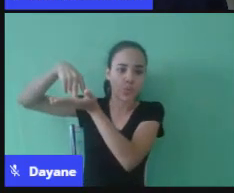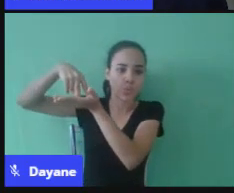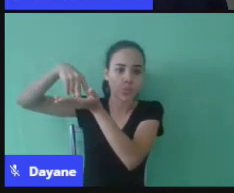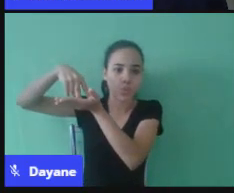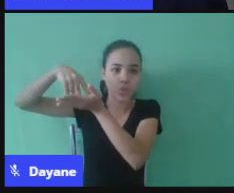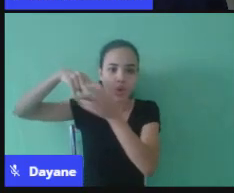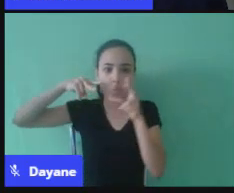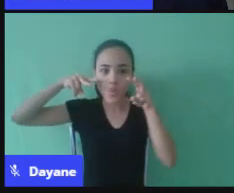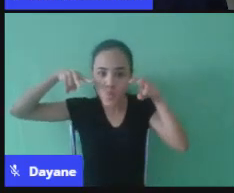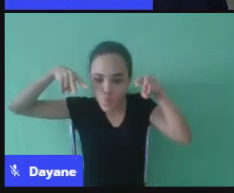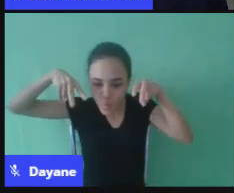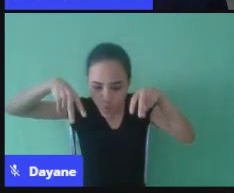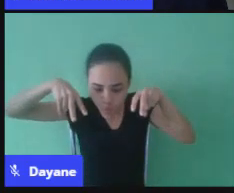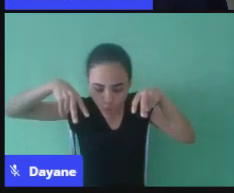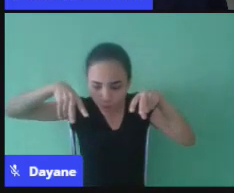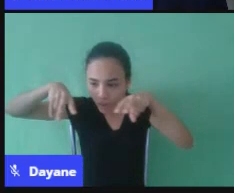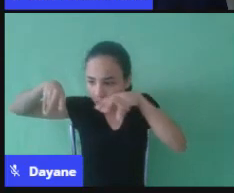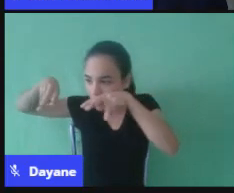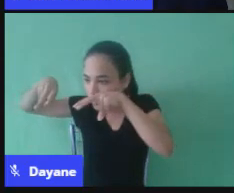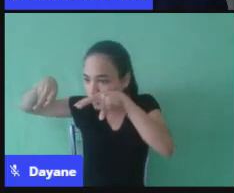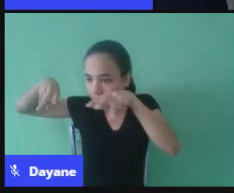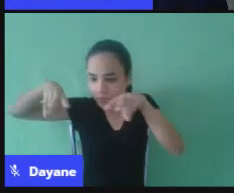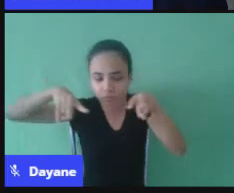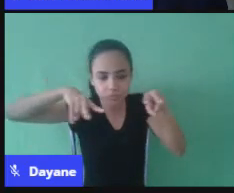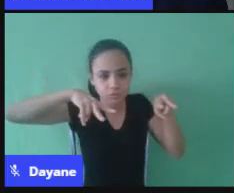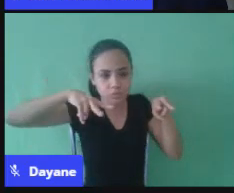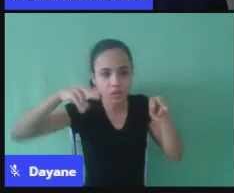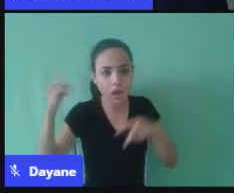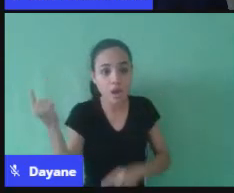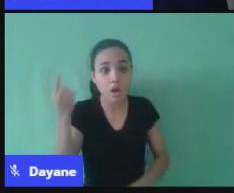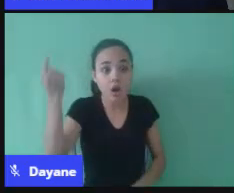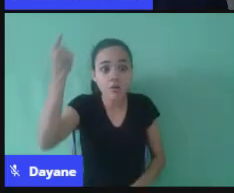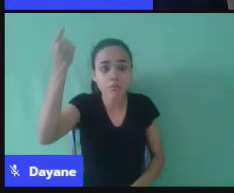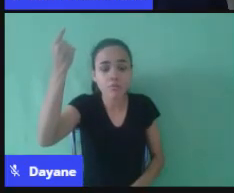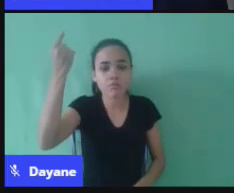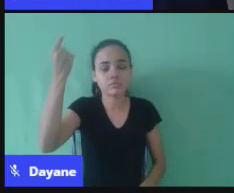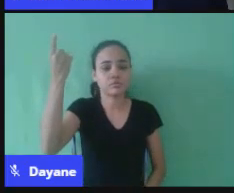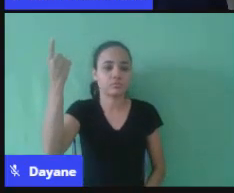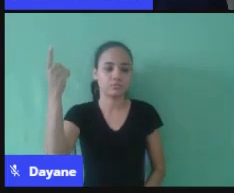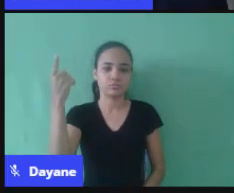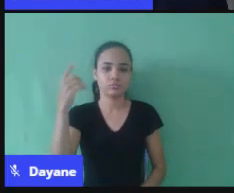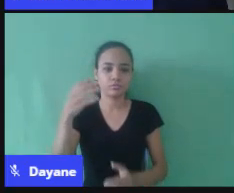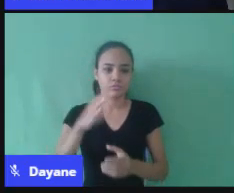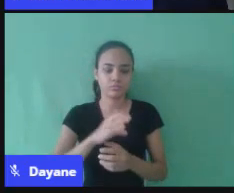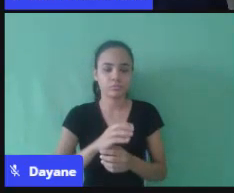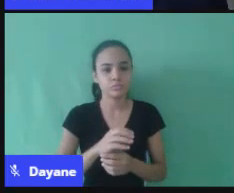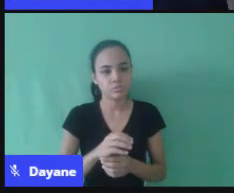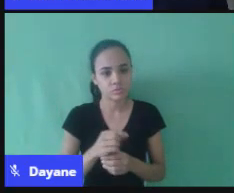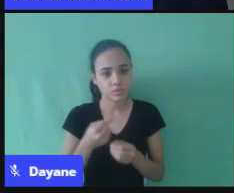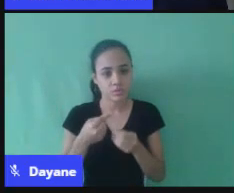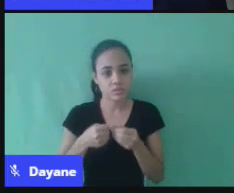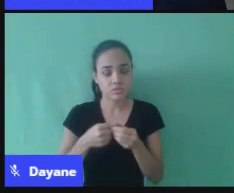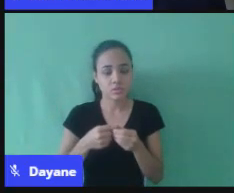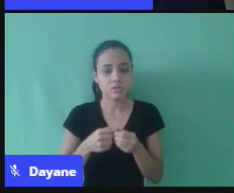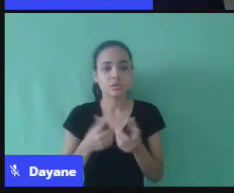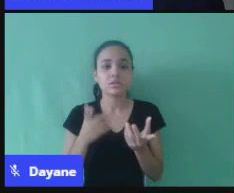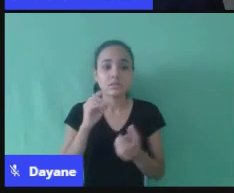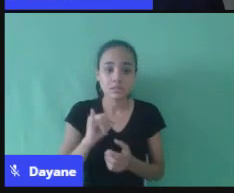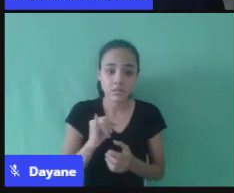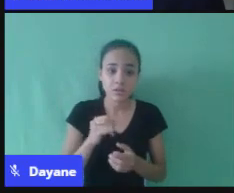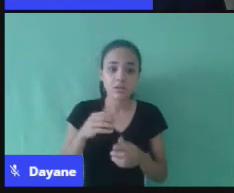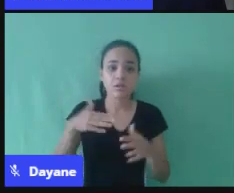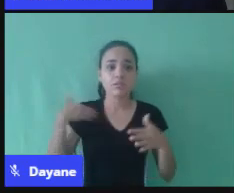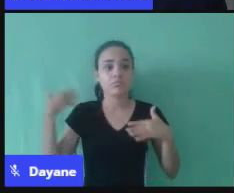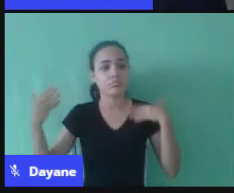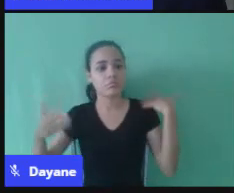a parte mais alta da cidade. Se você for passear lá no shopping Campo Grande, né, nós temos